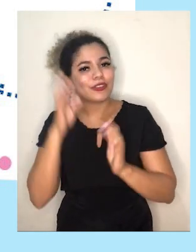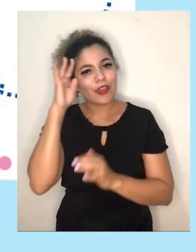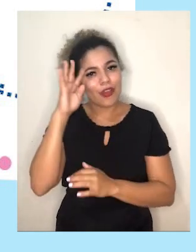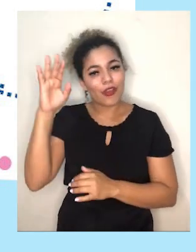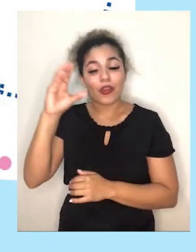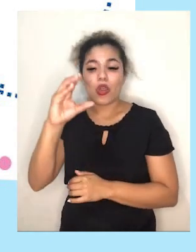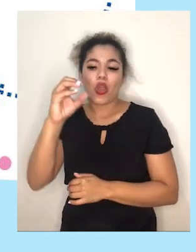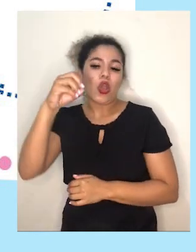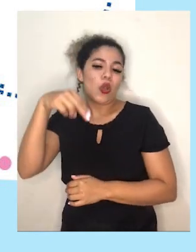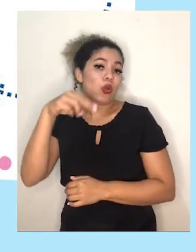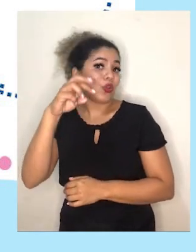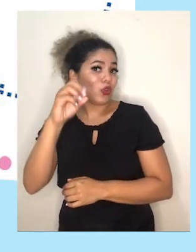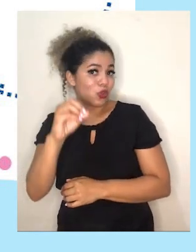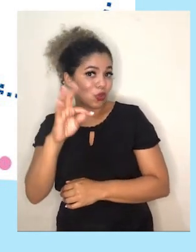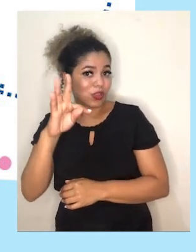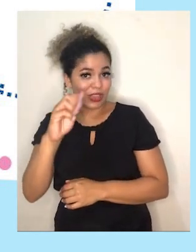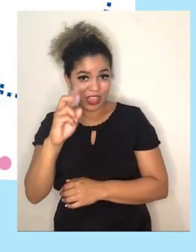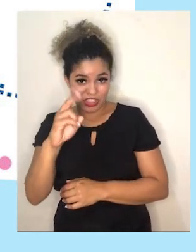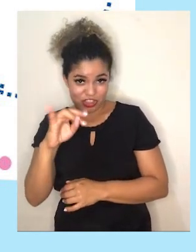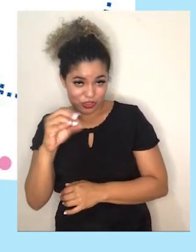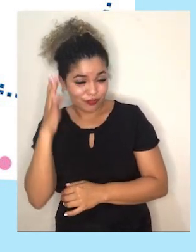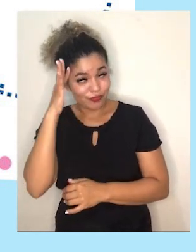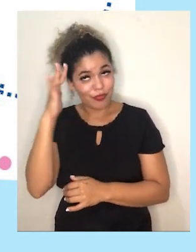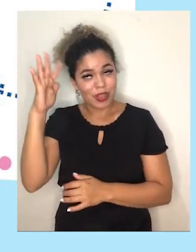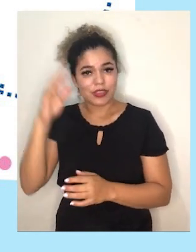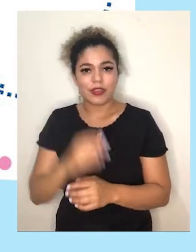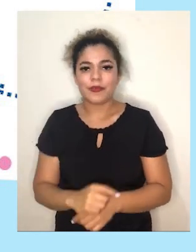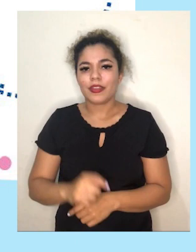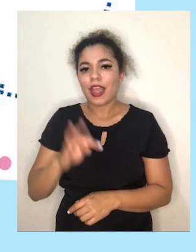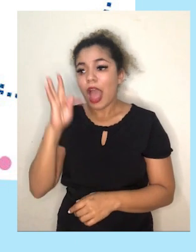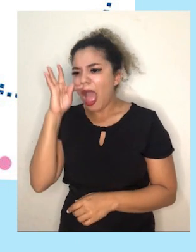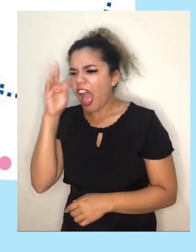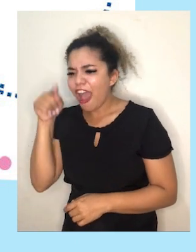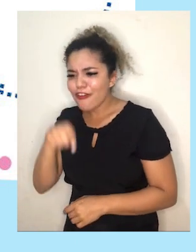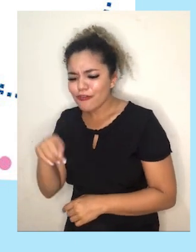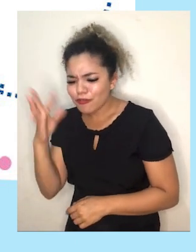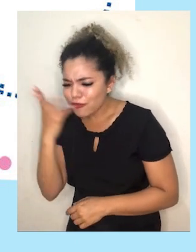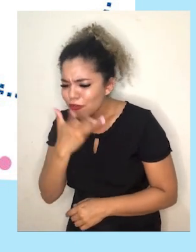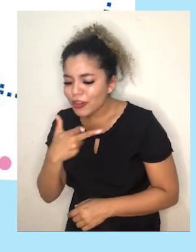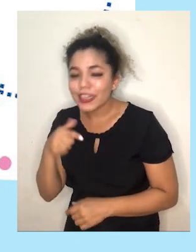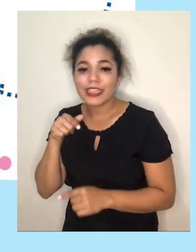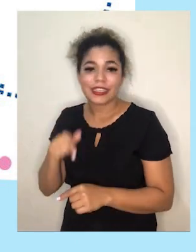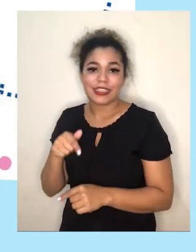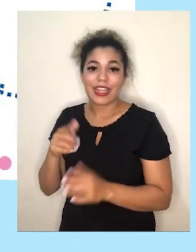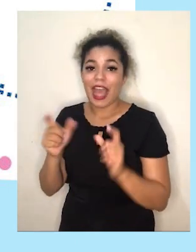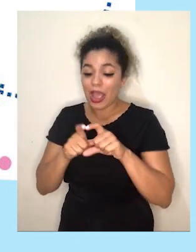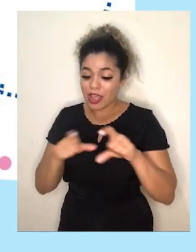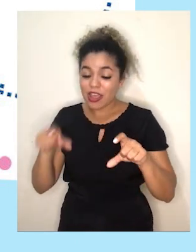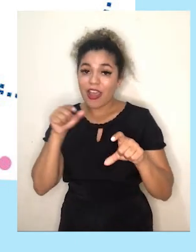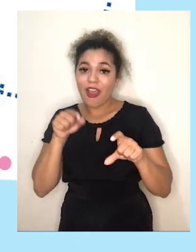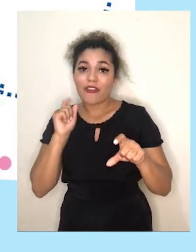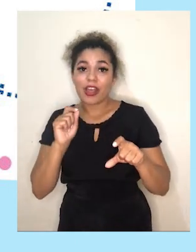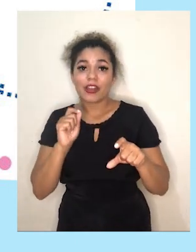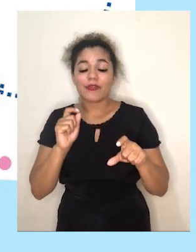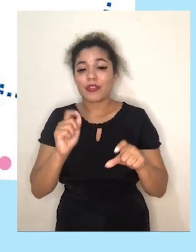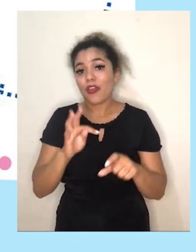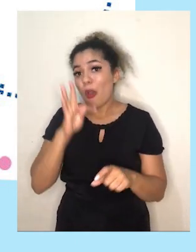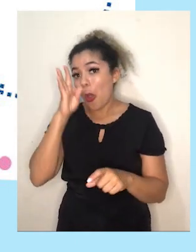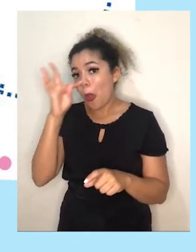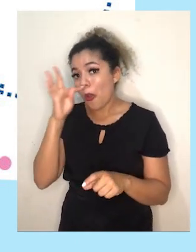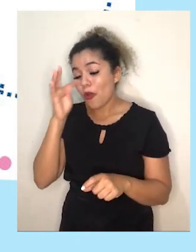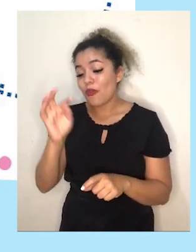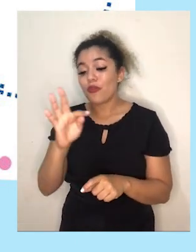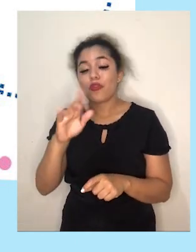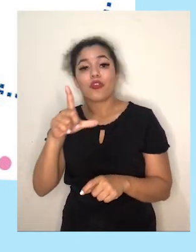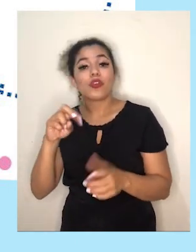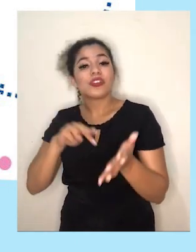conotativo, no sentido figurado. A flor é linda. Então, aqui eu já estou falando a palavra flor no